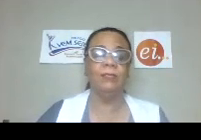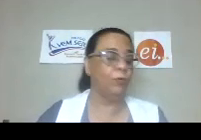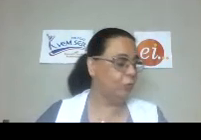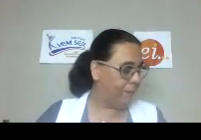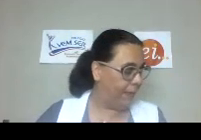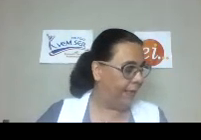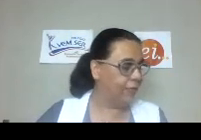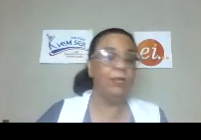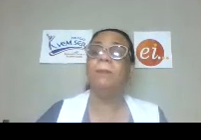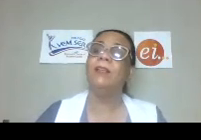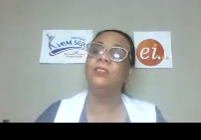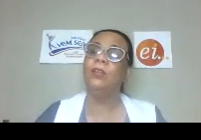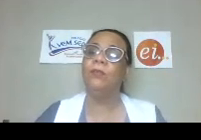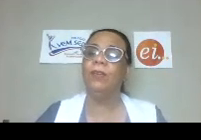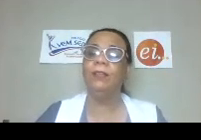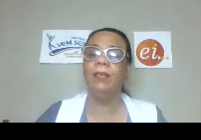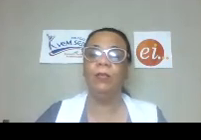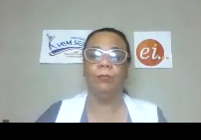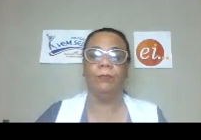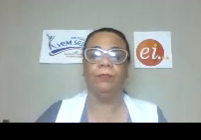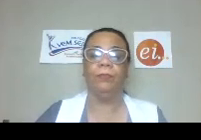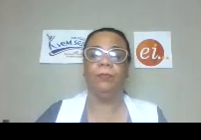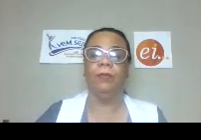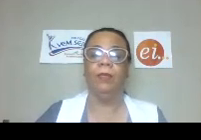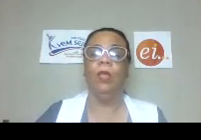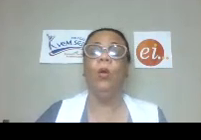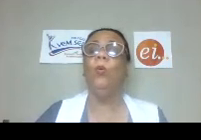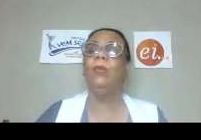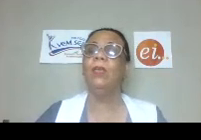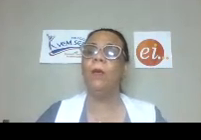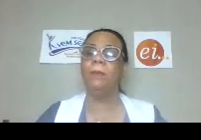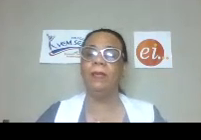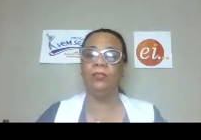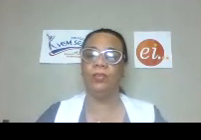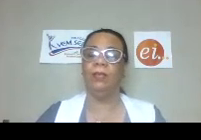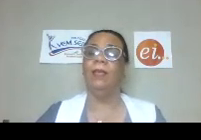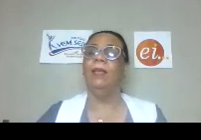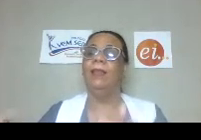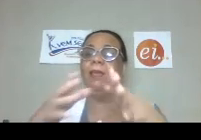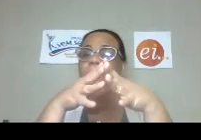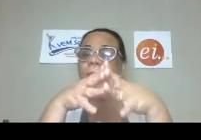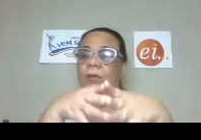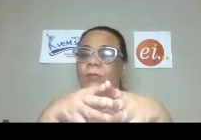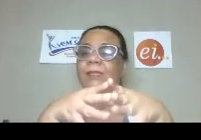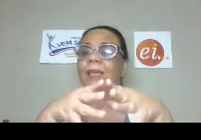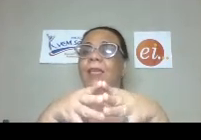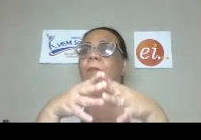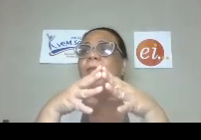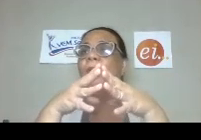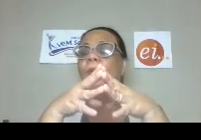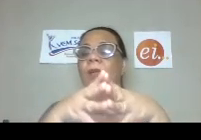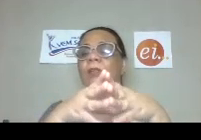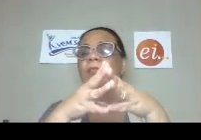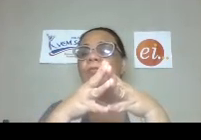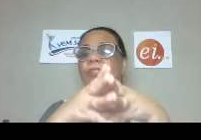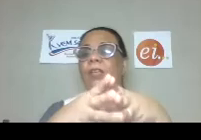Agora, nossa última página, página 91. O que eu aprendi? Lembrando,